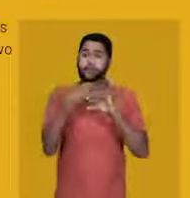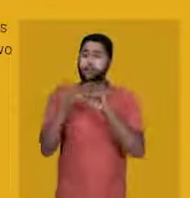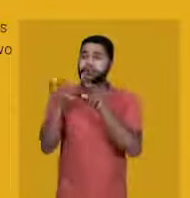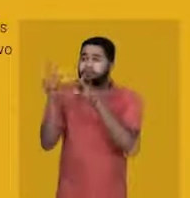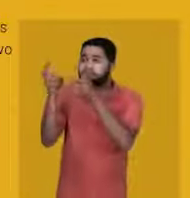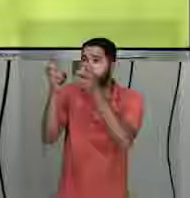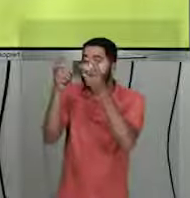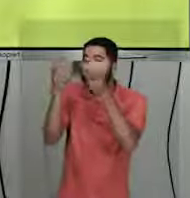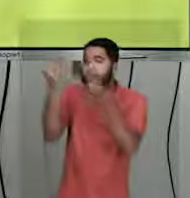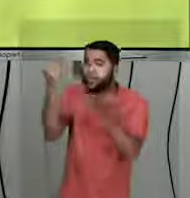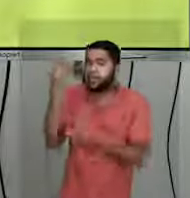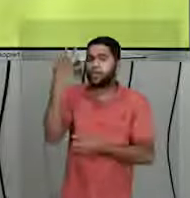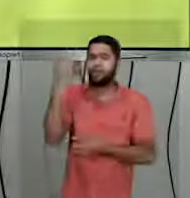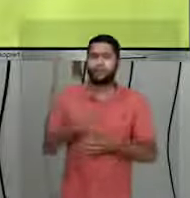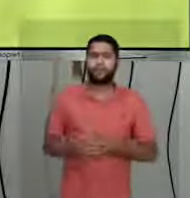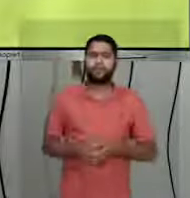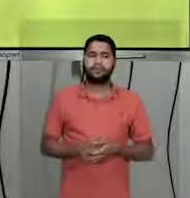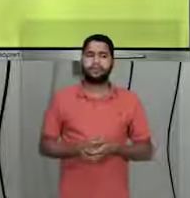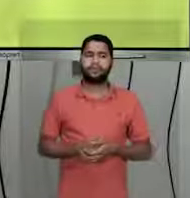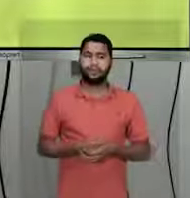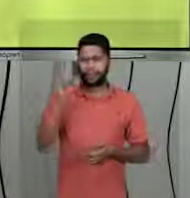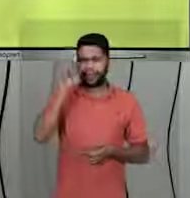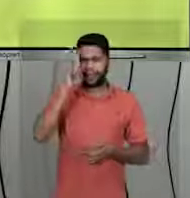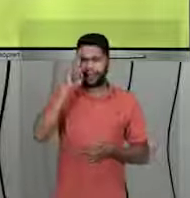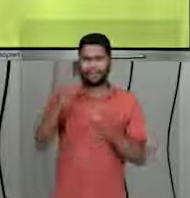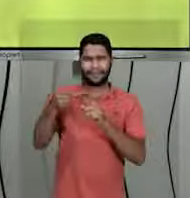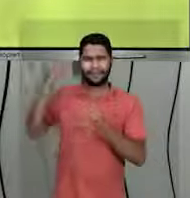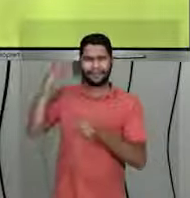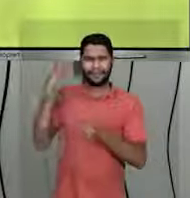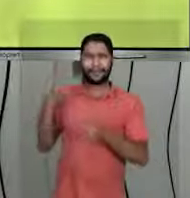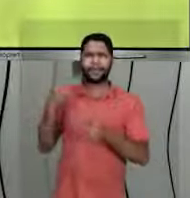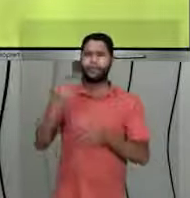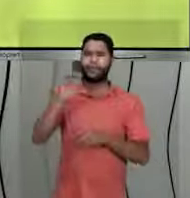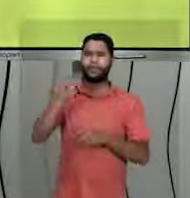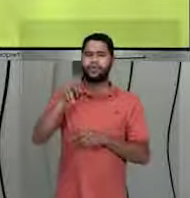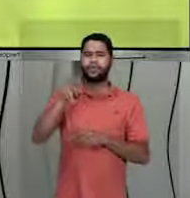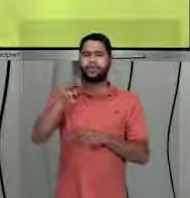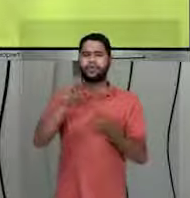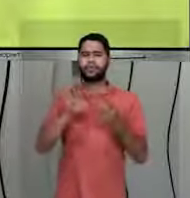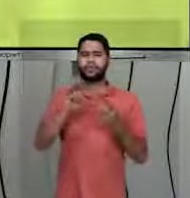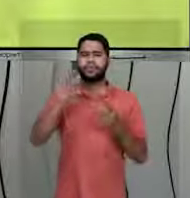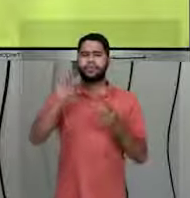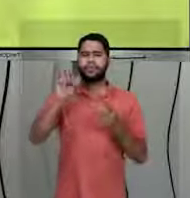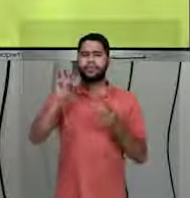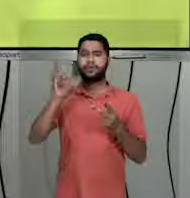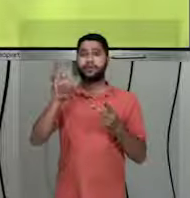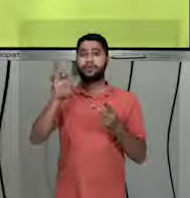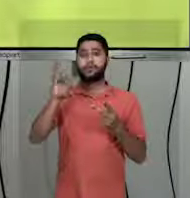que vai ficar os cones e os bastonetes. Vocês lembram que nós estudamos sobre os cones e os bastonetes?